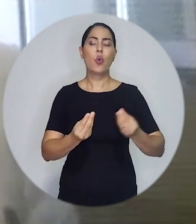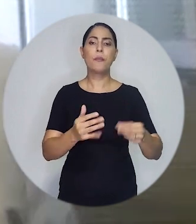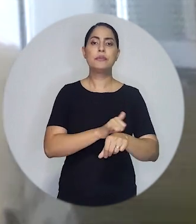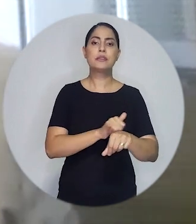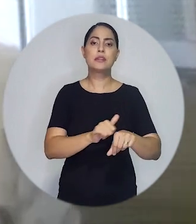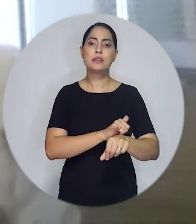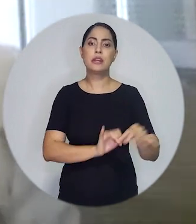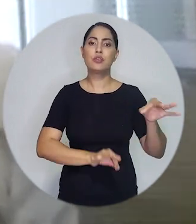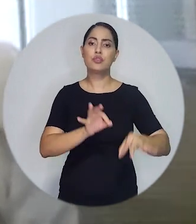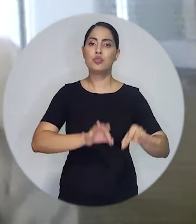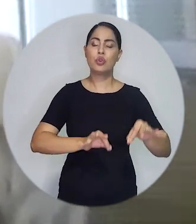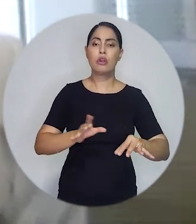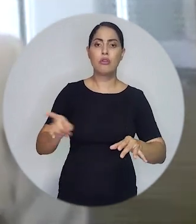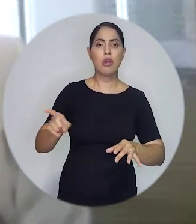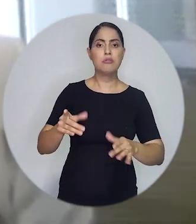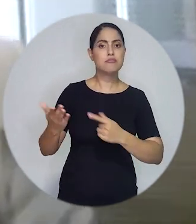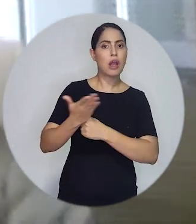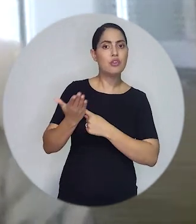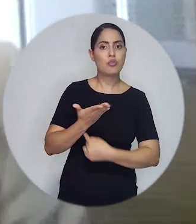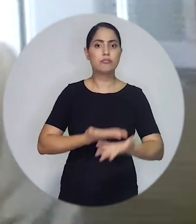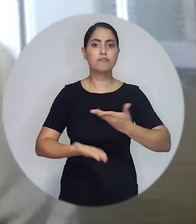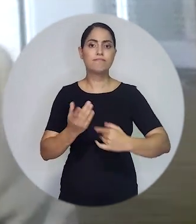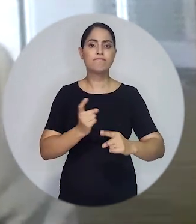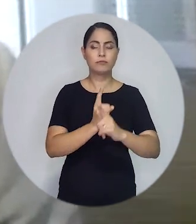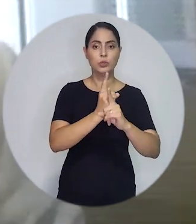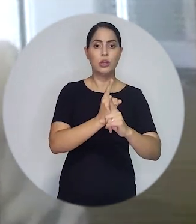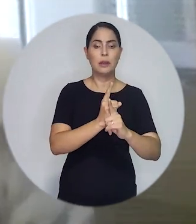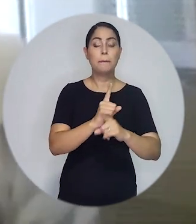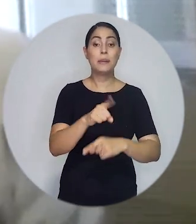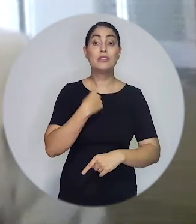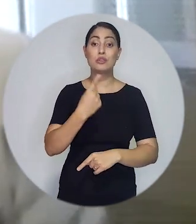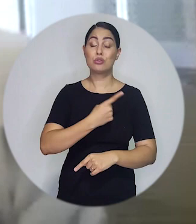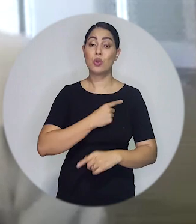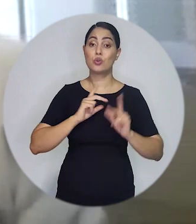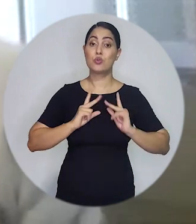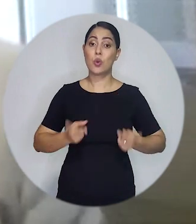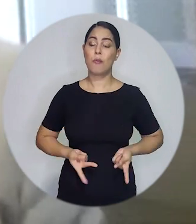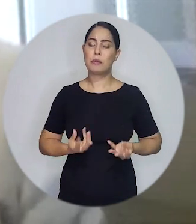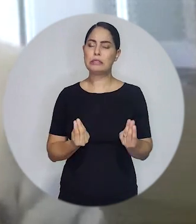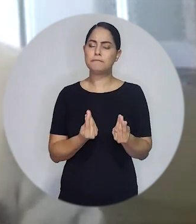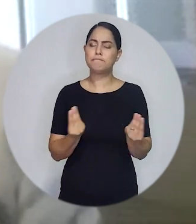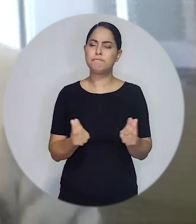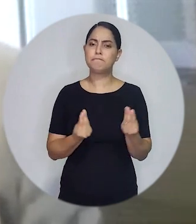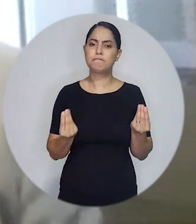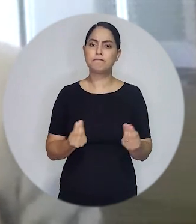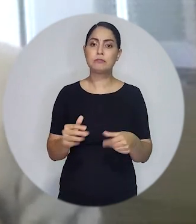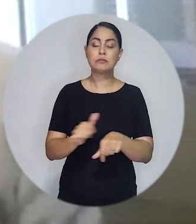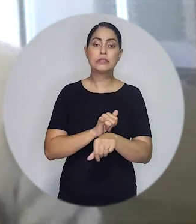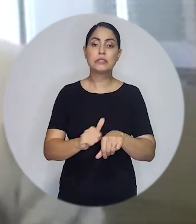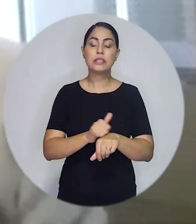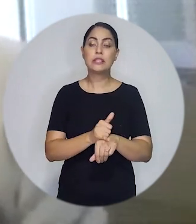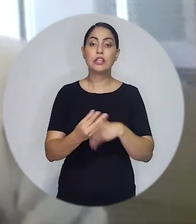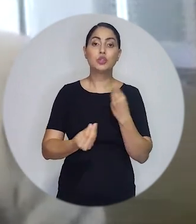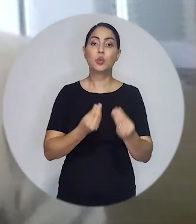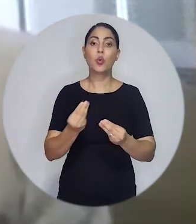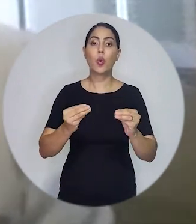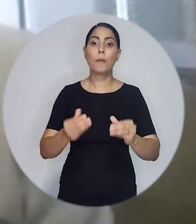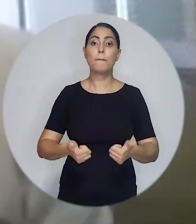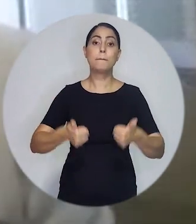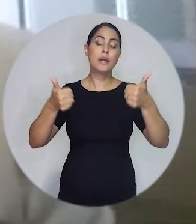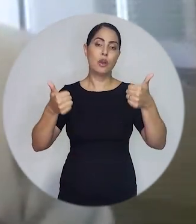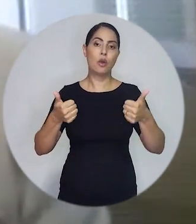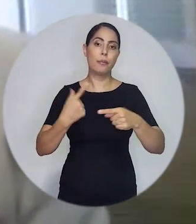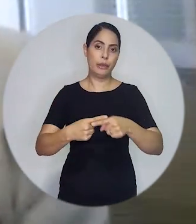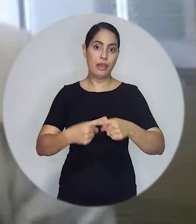nós devemos, através dessas nossas características humanas, dessa nossa sensibilidade, procurar encontrar a solução, a